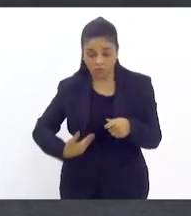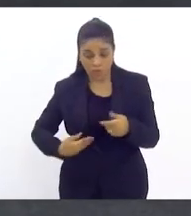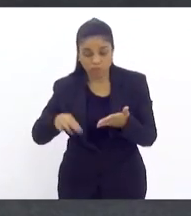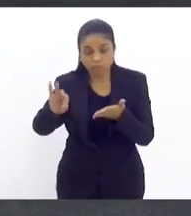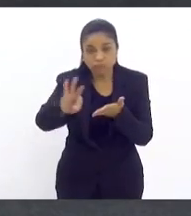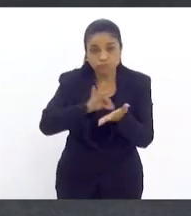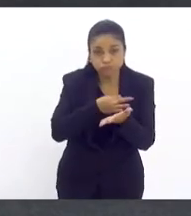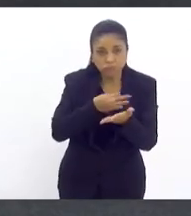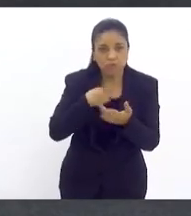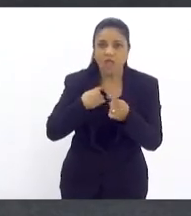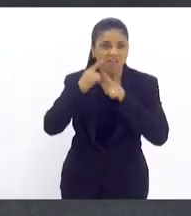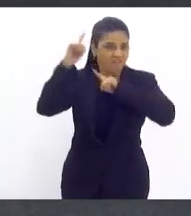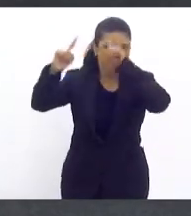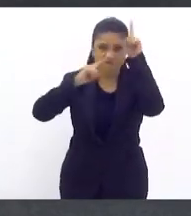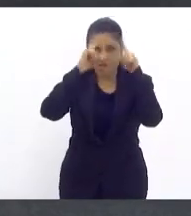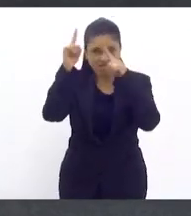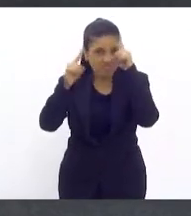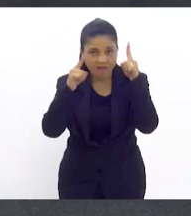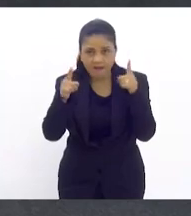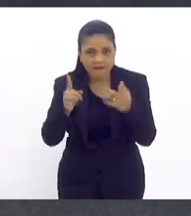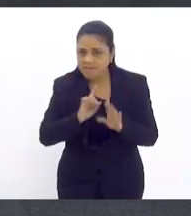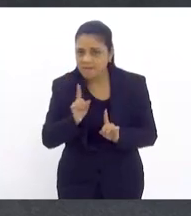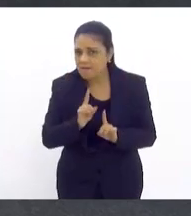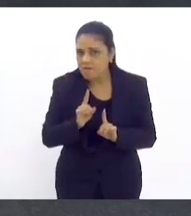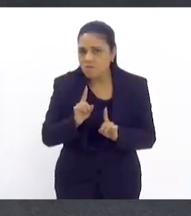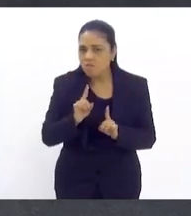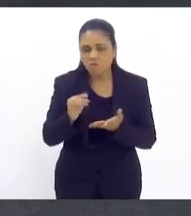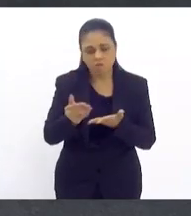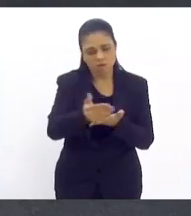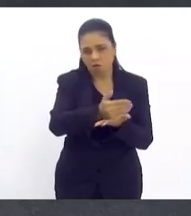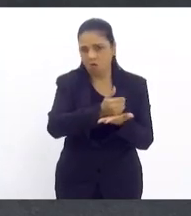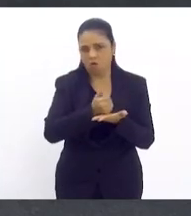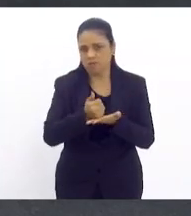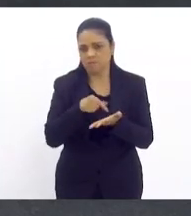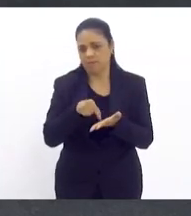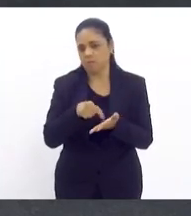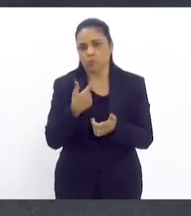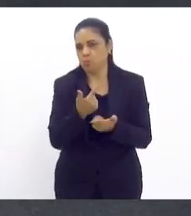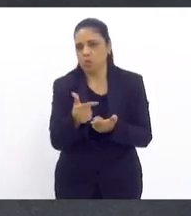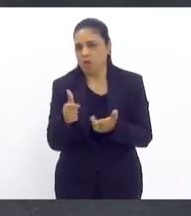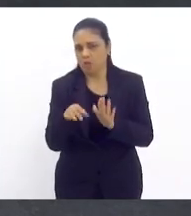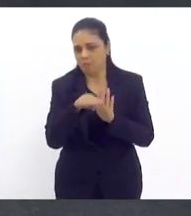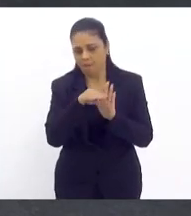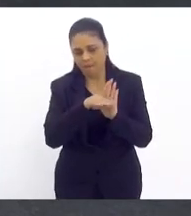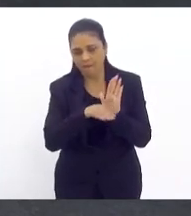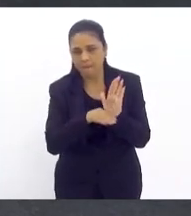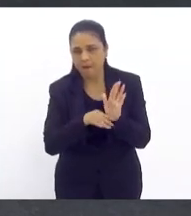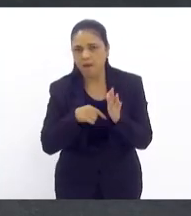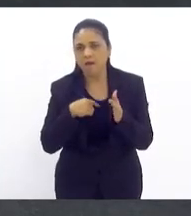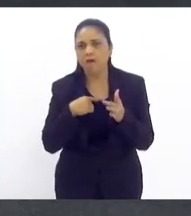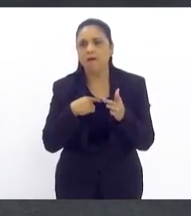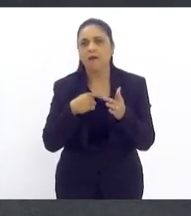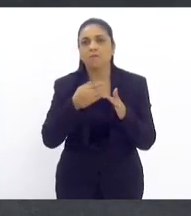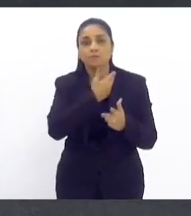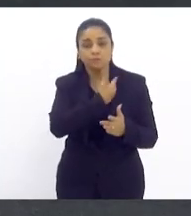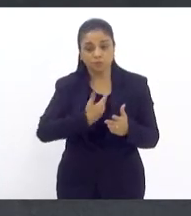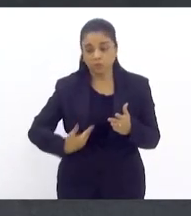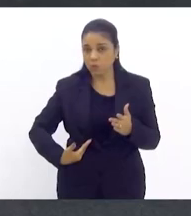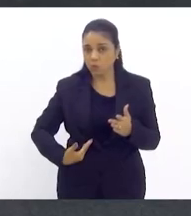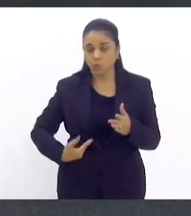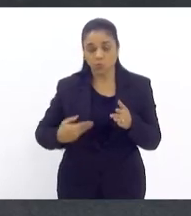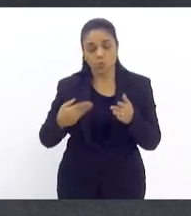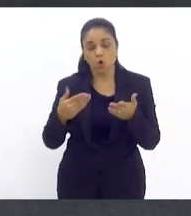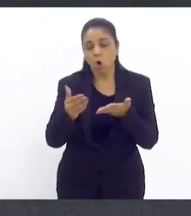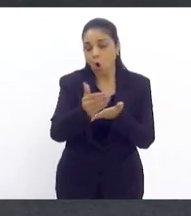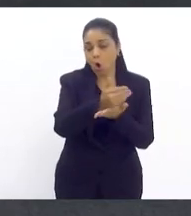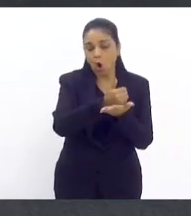nada que não existe a nossa orçamento porque o governador vai falar como não ele vai dizer isso é um orçamento paralelo não é